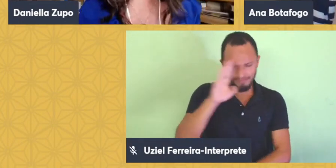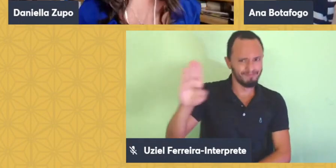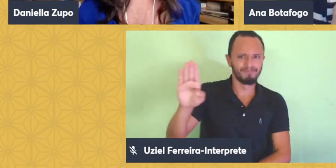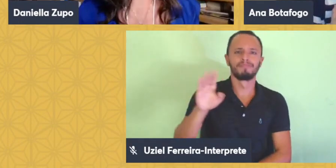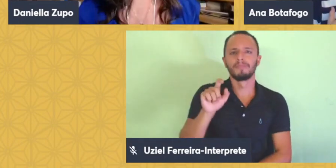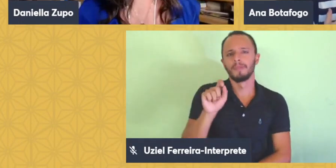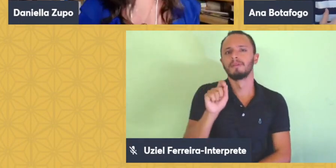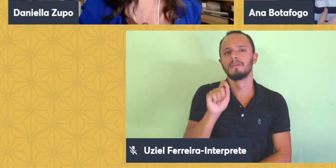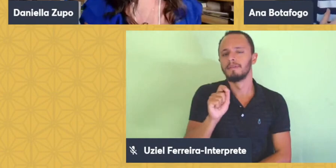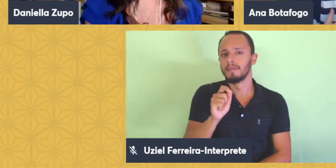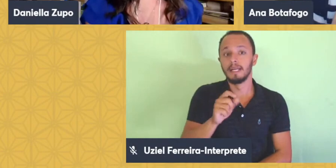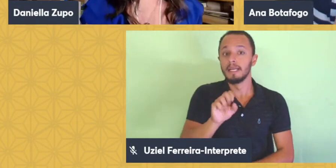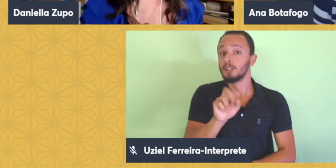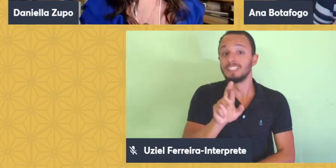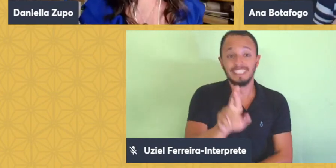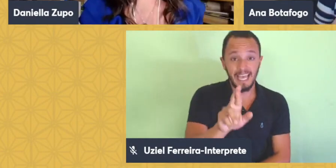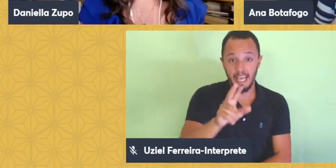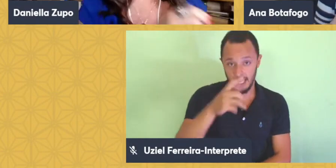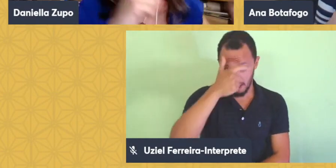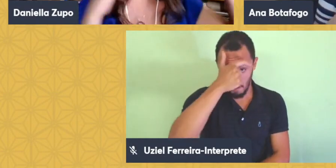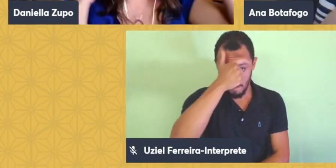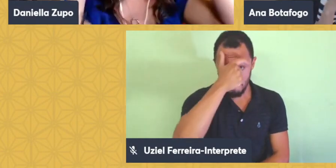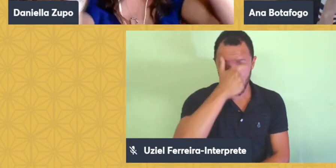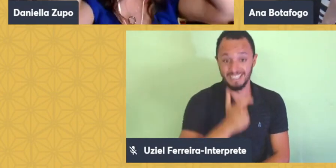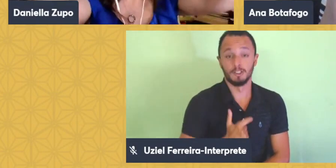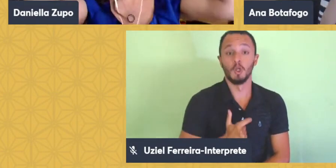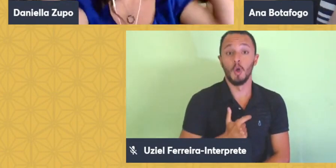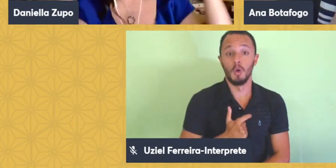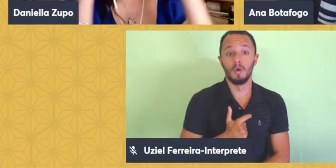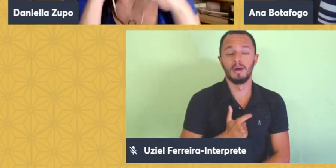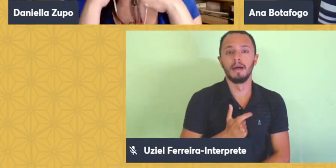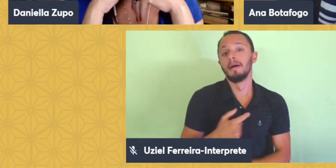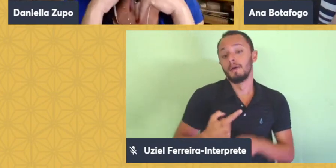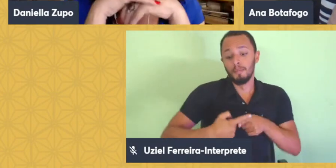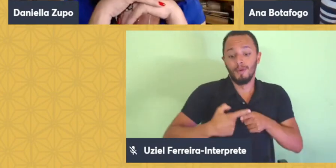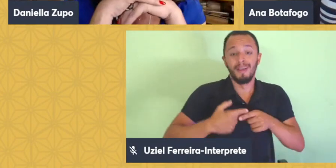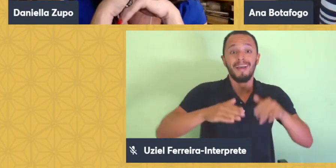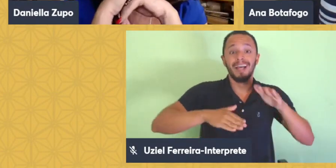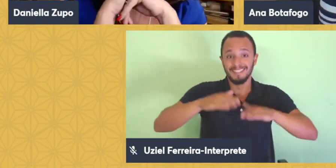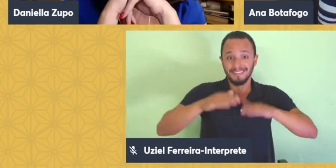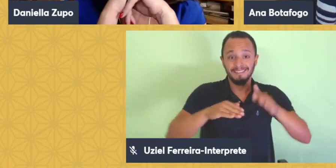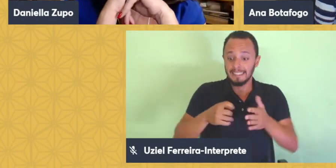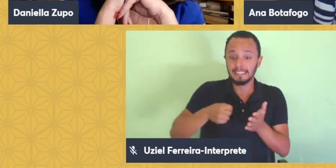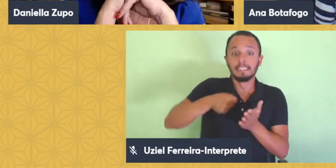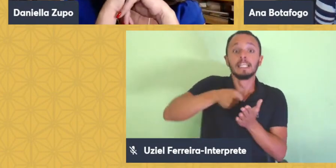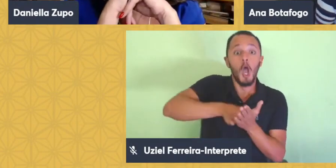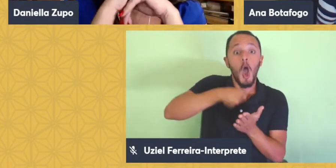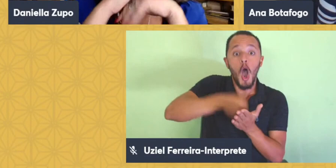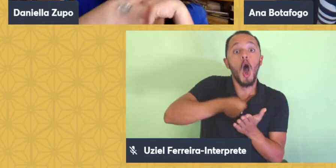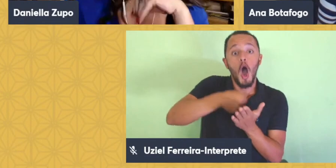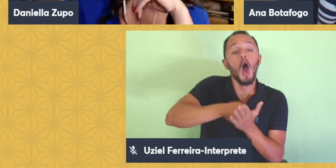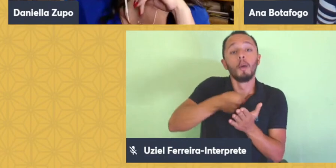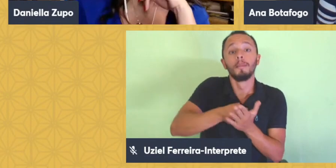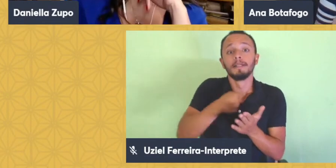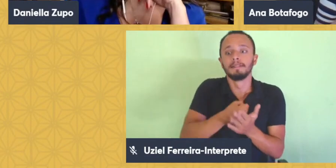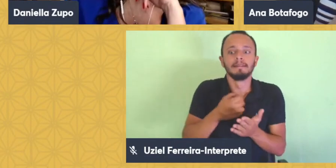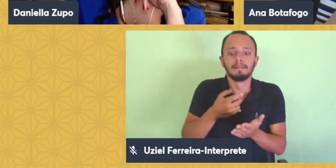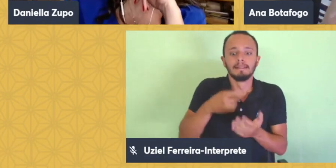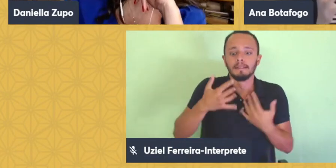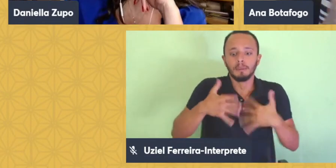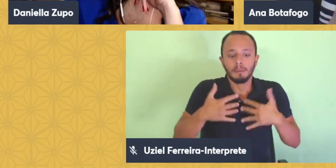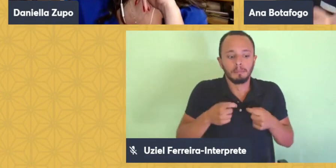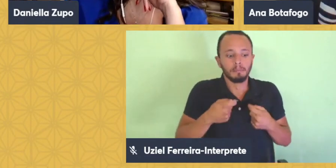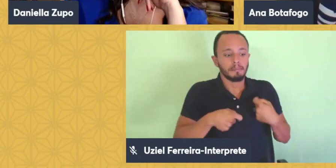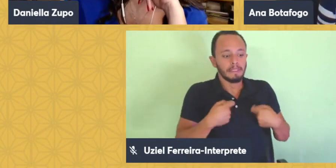serve para nós artistas bailarinos também que muitas vezes a gente mesmo se cobra muito nós nos cobramos muito